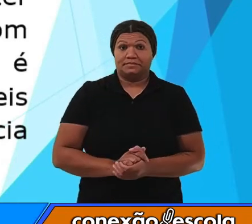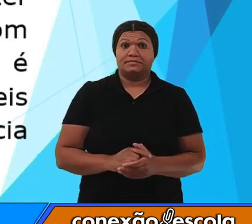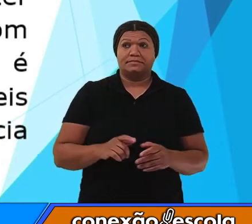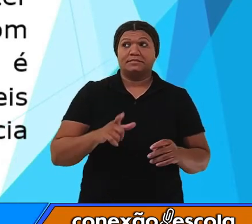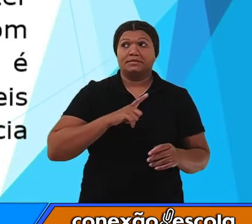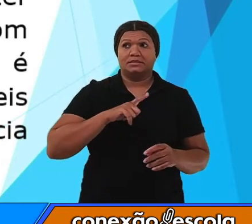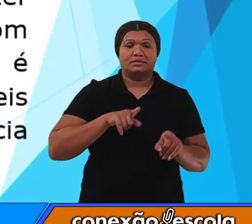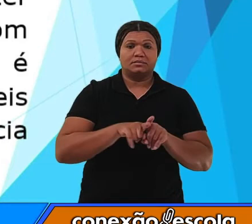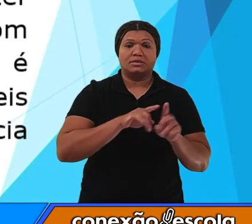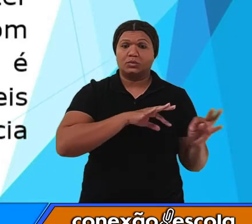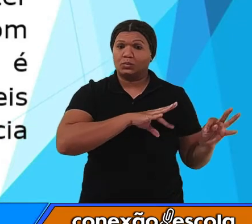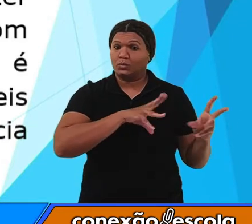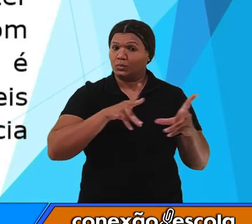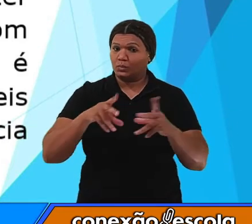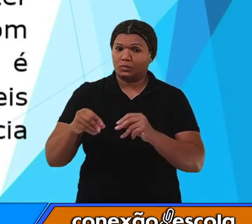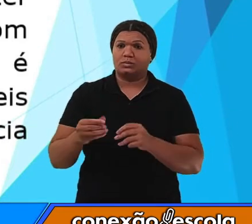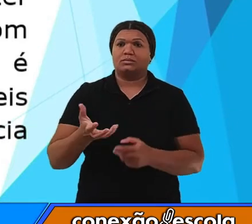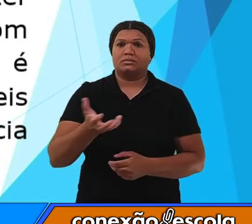que querem repetir.